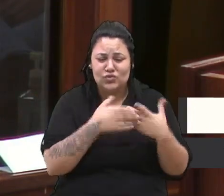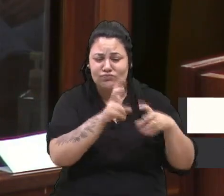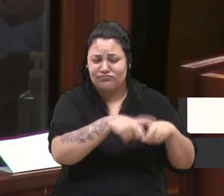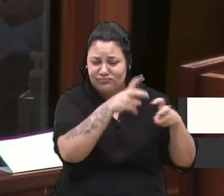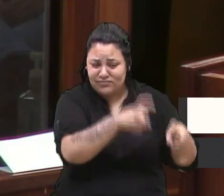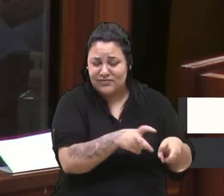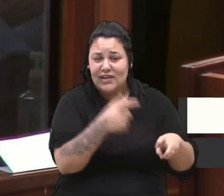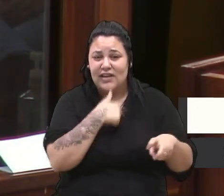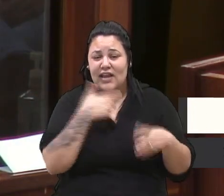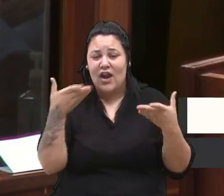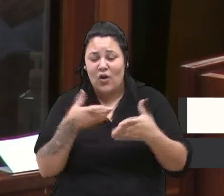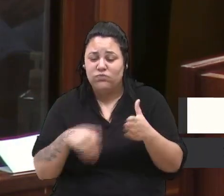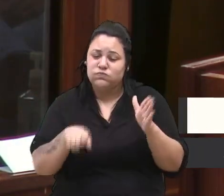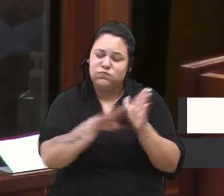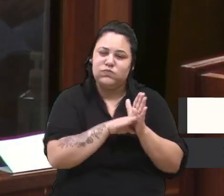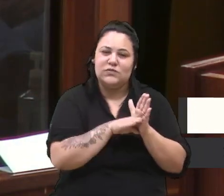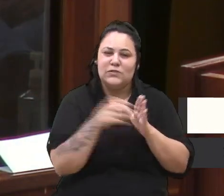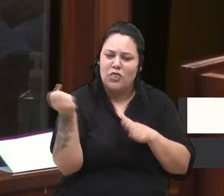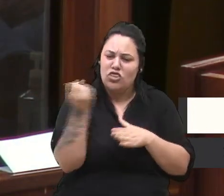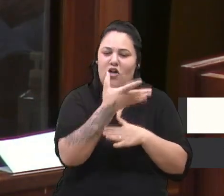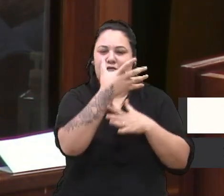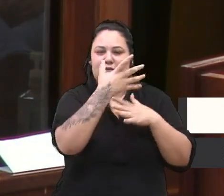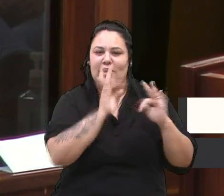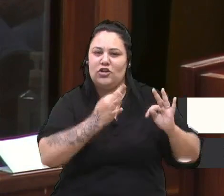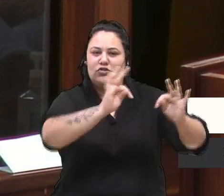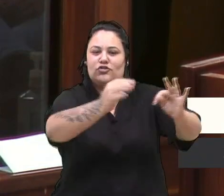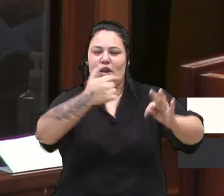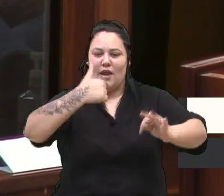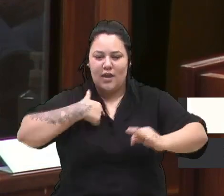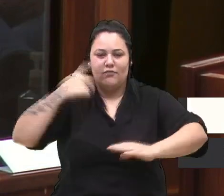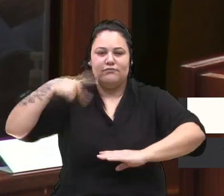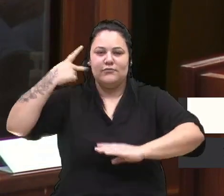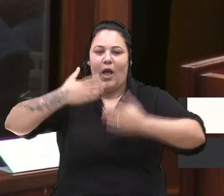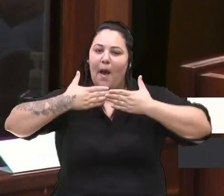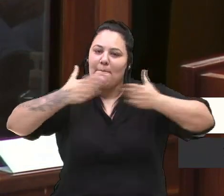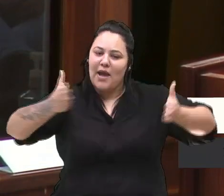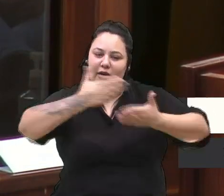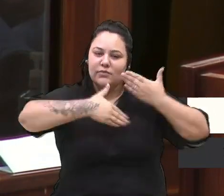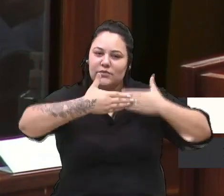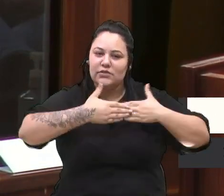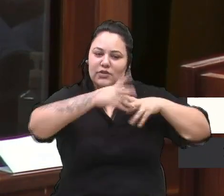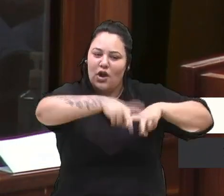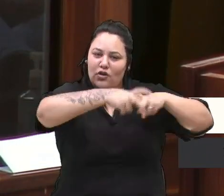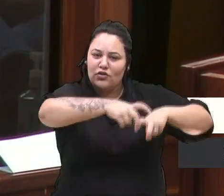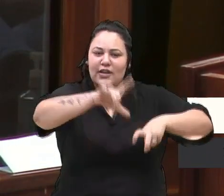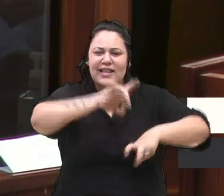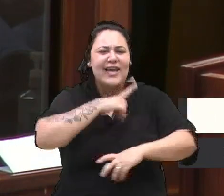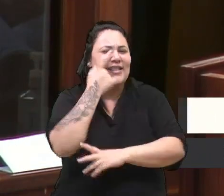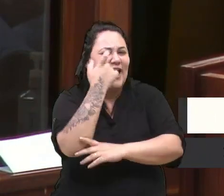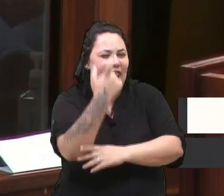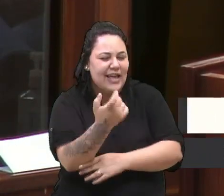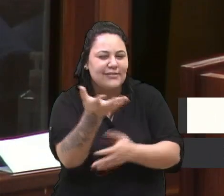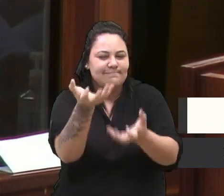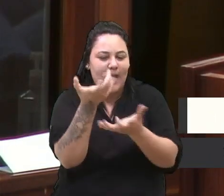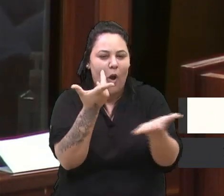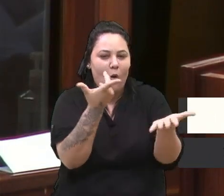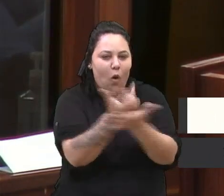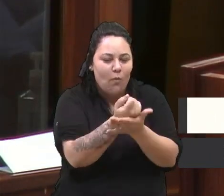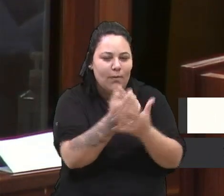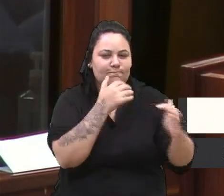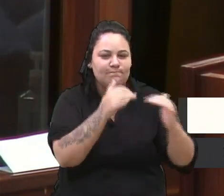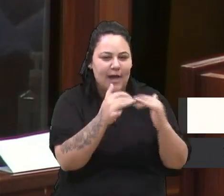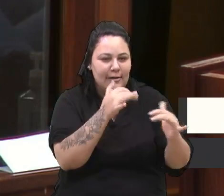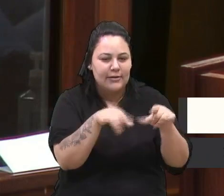grande novidade. Esse vereador se coloca à disposição para todos os agricultores que tenham interesse de adquirir o equipamento